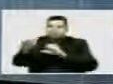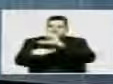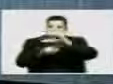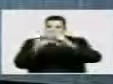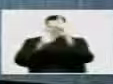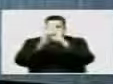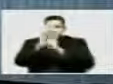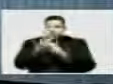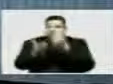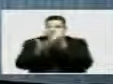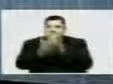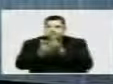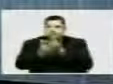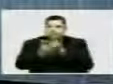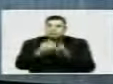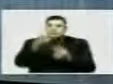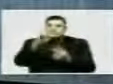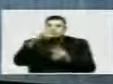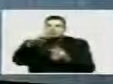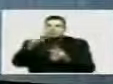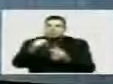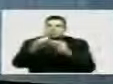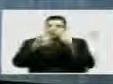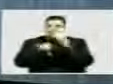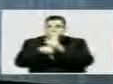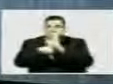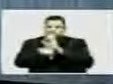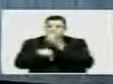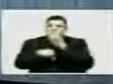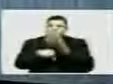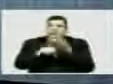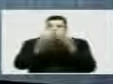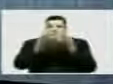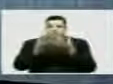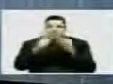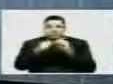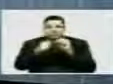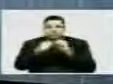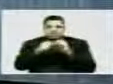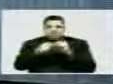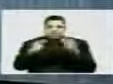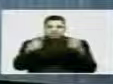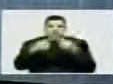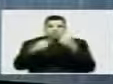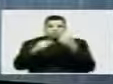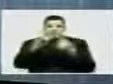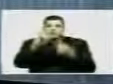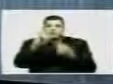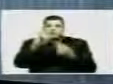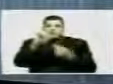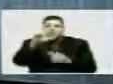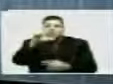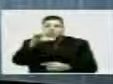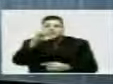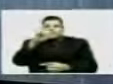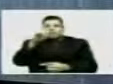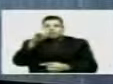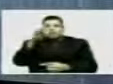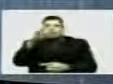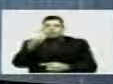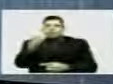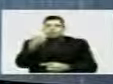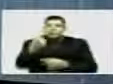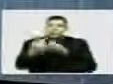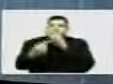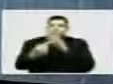de cobrança de ICMS nas operações interestaduais, para que estabeleça uma alíquota única de 4% cobrada na